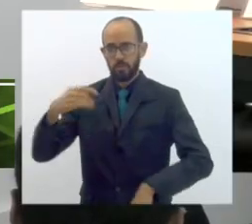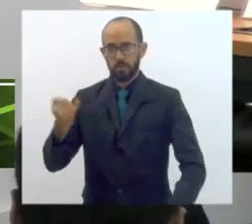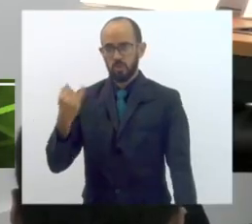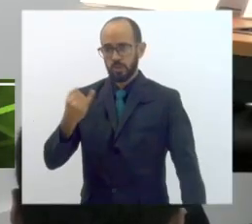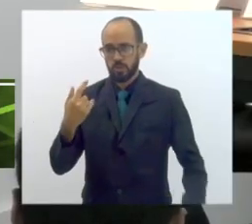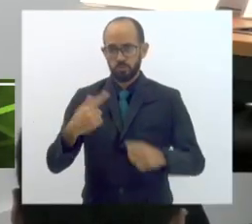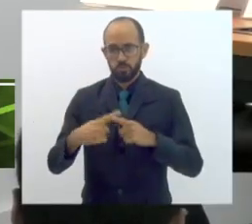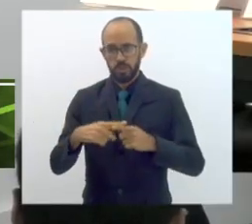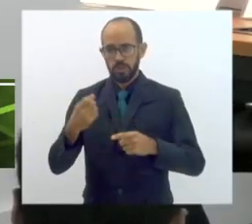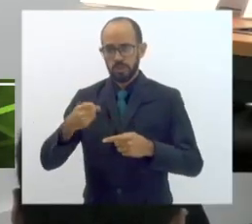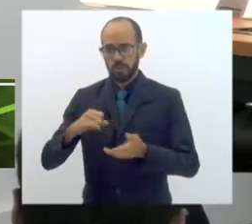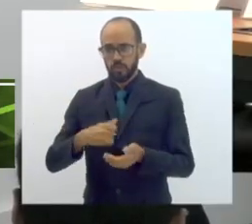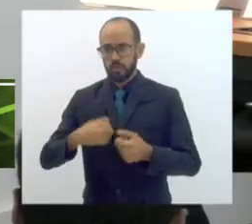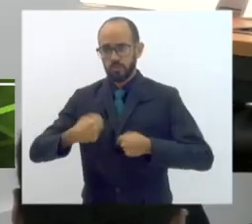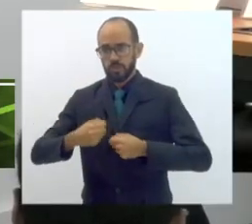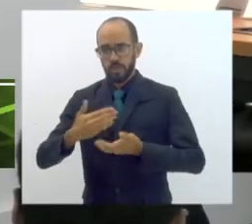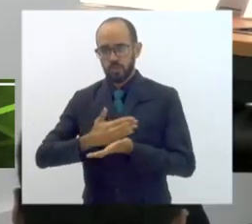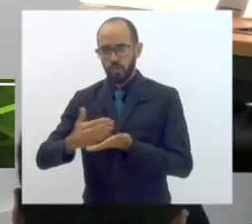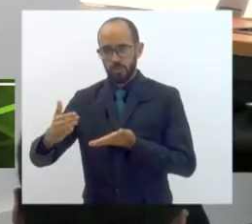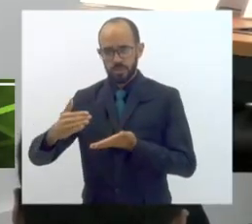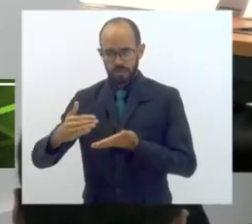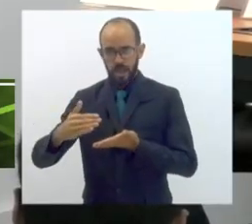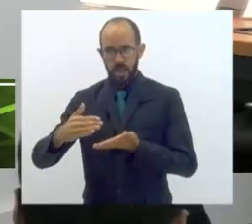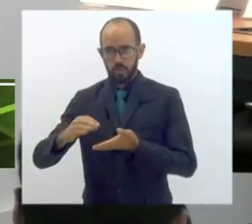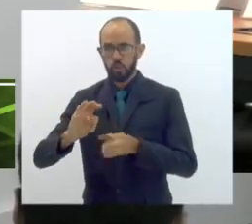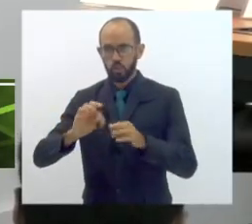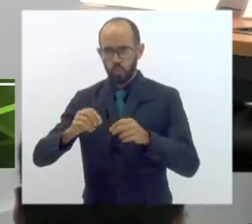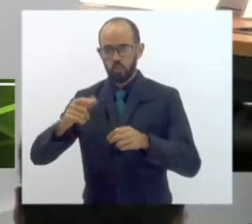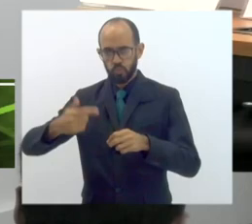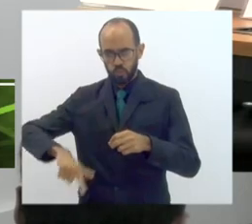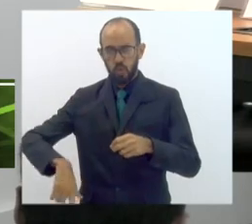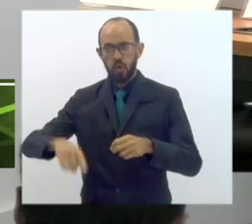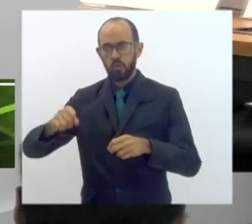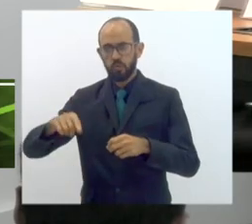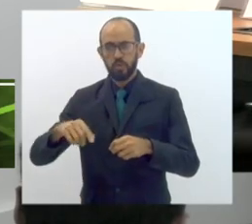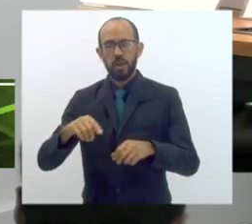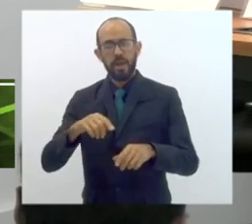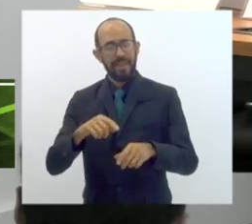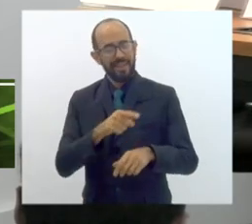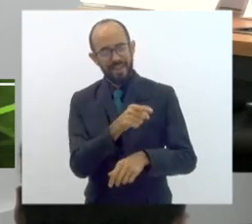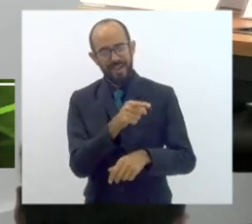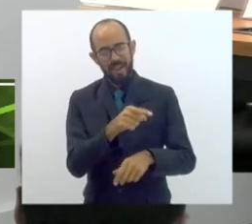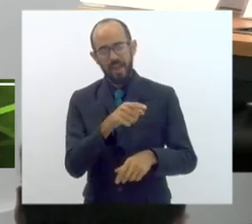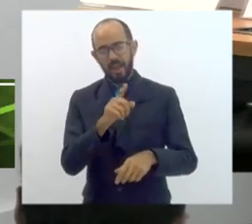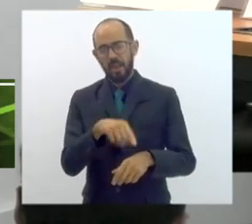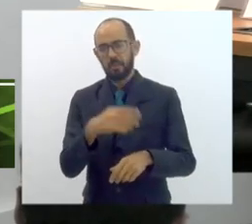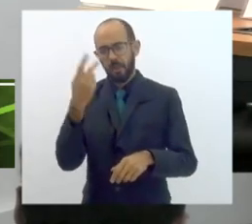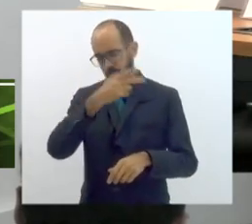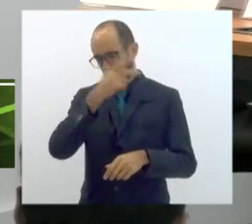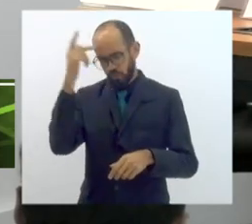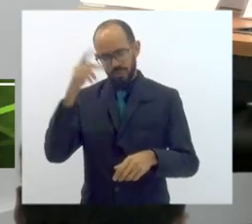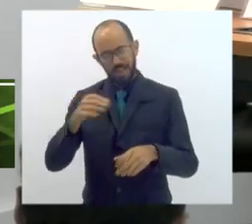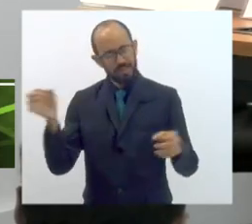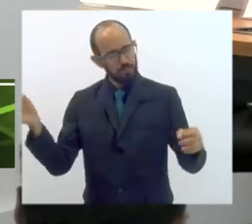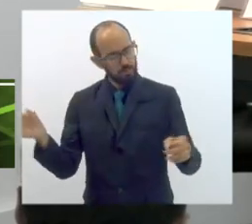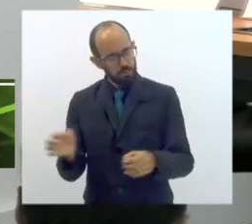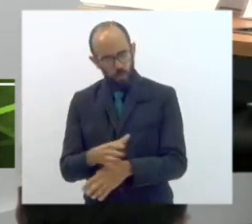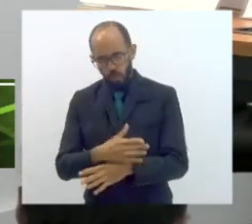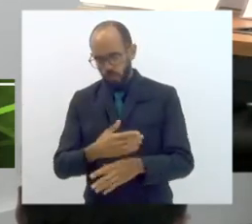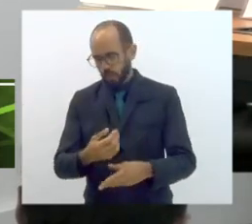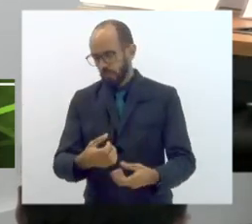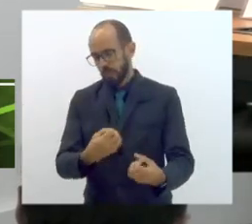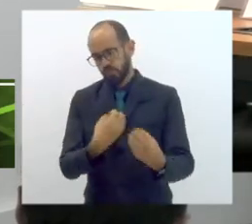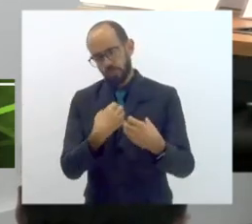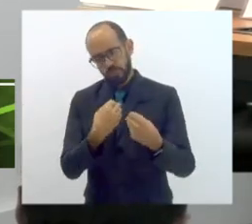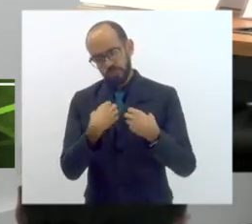começar do zero seria complicado. E a gente tem ela e nela uma pessoa assim, sempre pronta para ajudar. Isso é